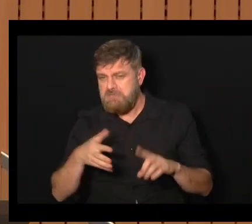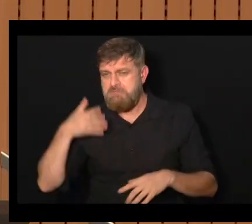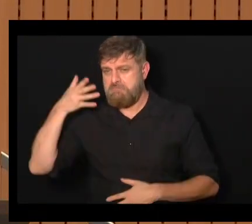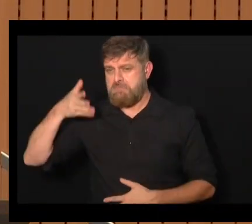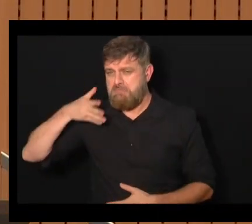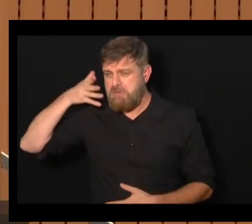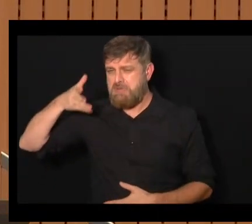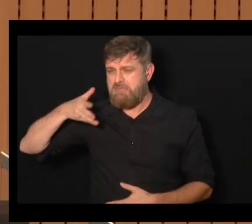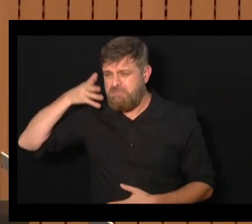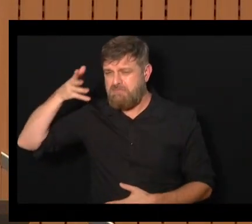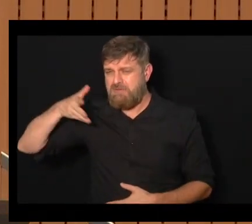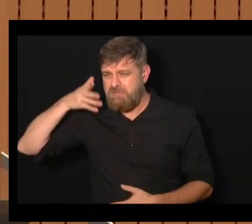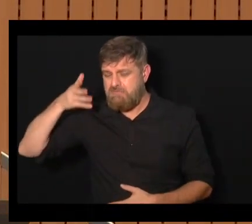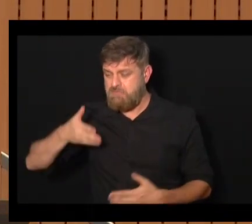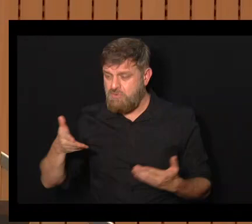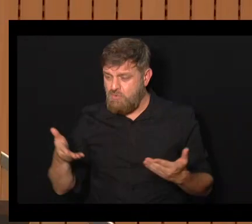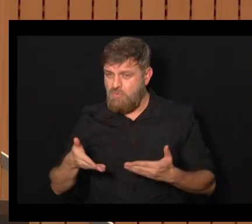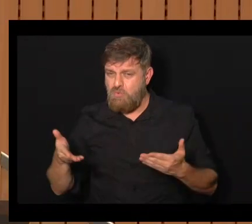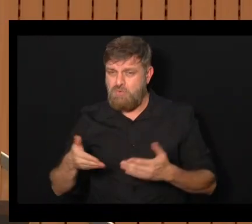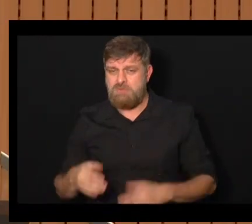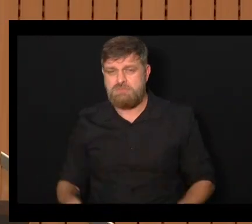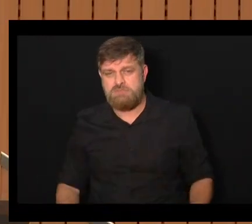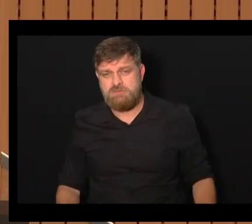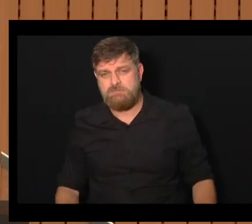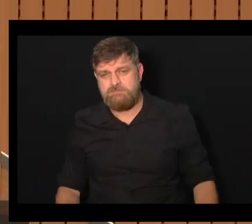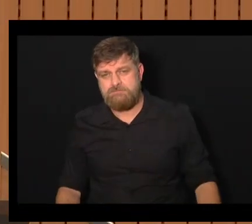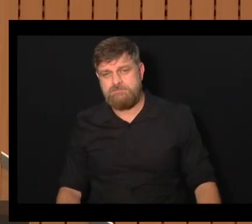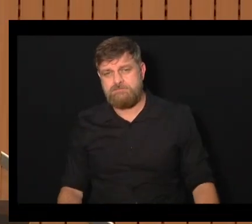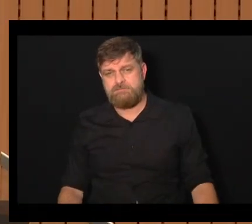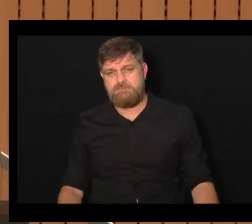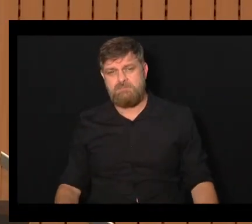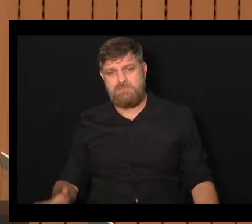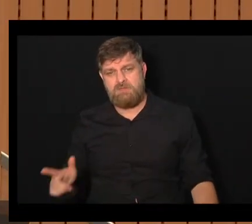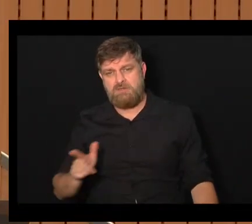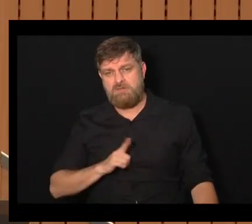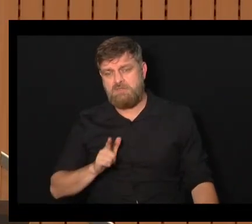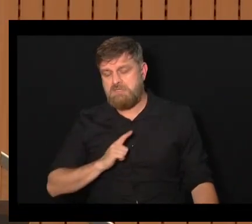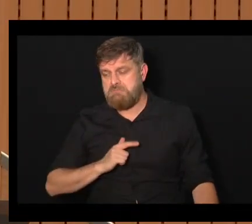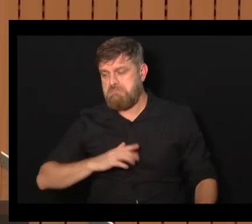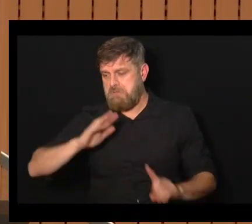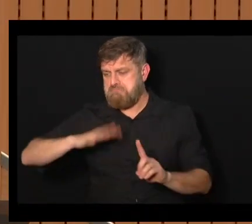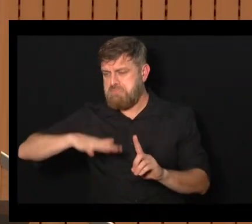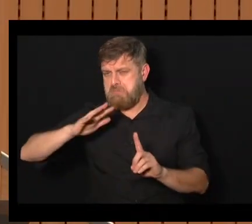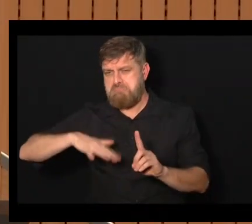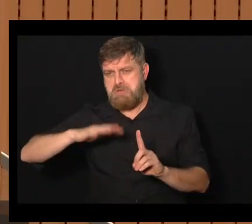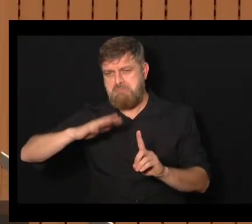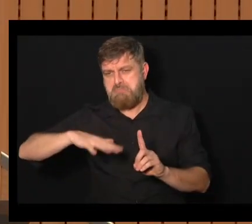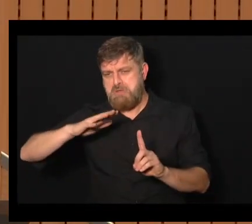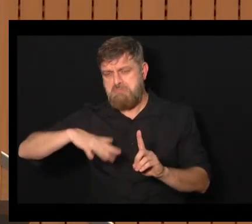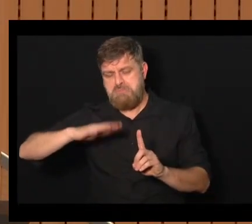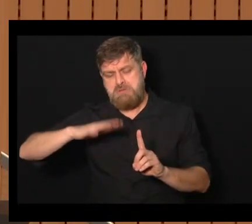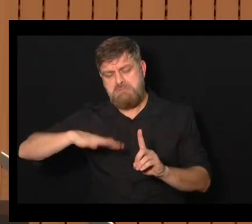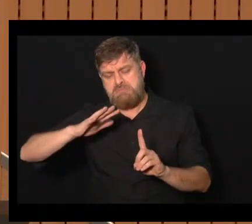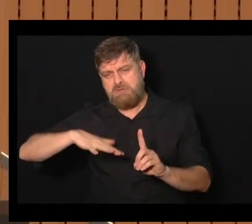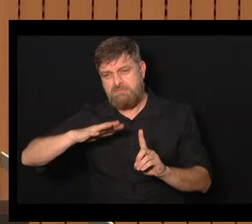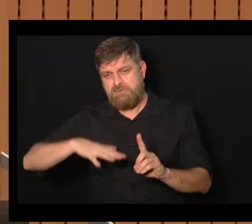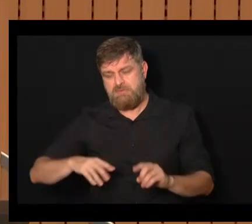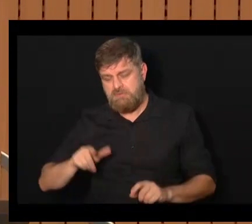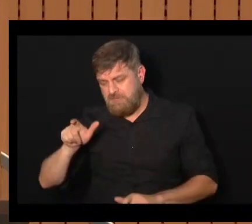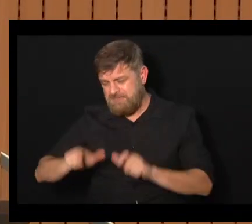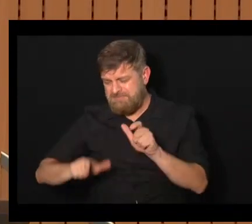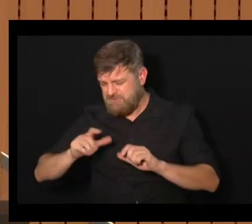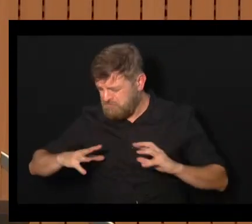da palestra de hoje, onde recebeu muitos elogios, viu, vereador? Muitos elogios de todo o